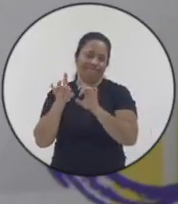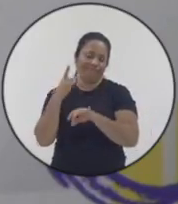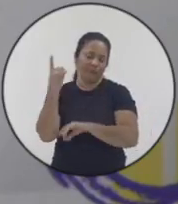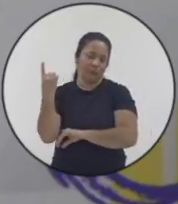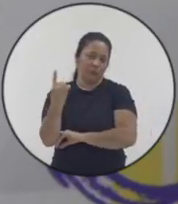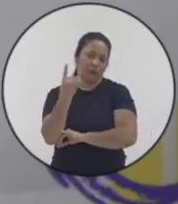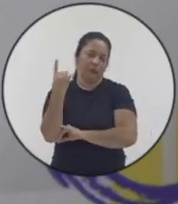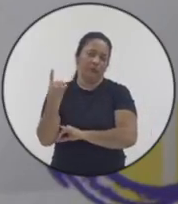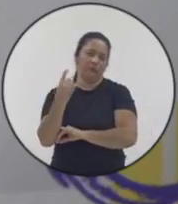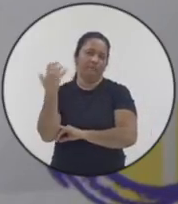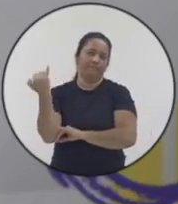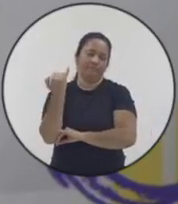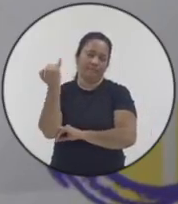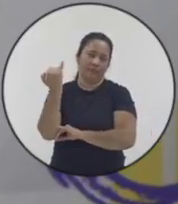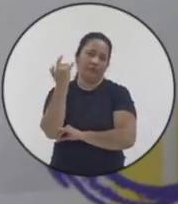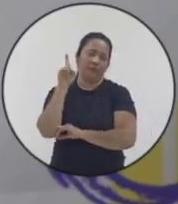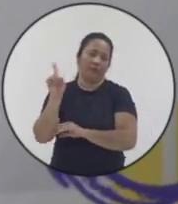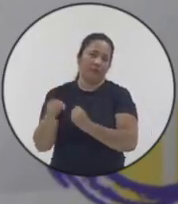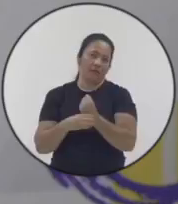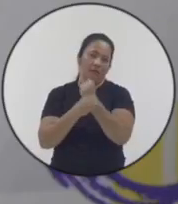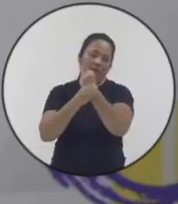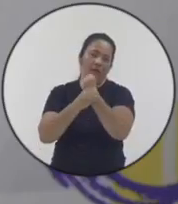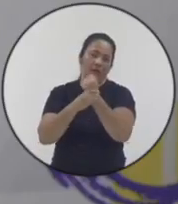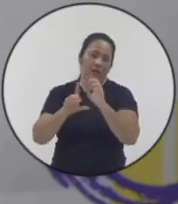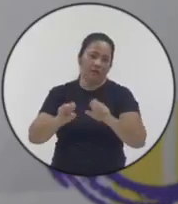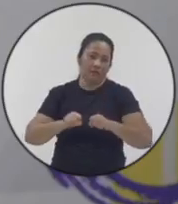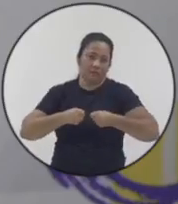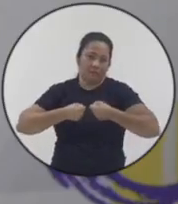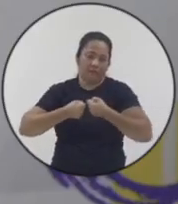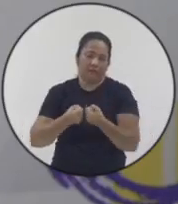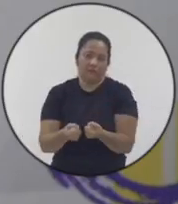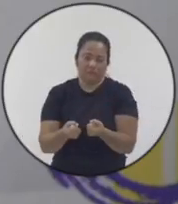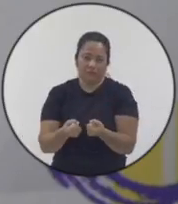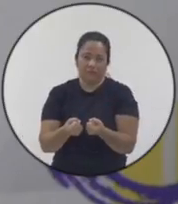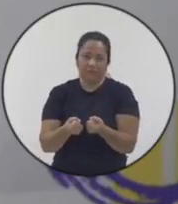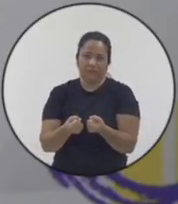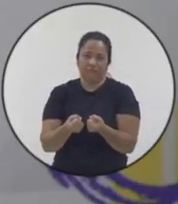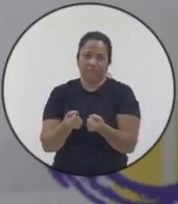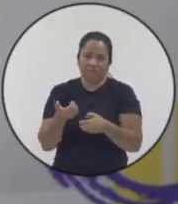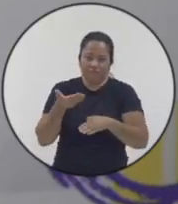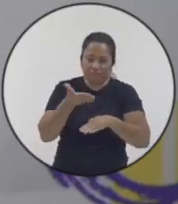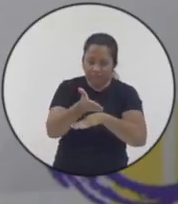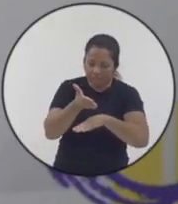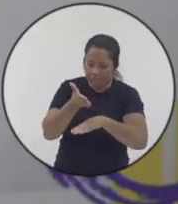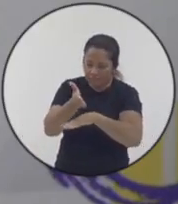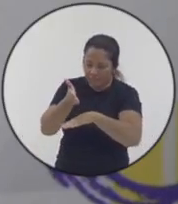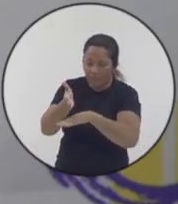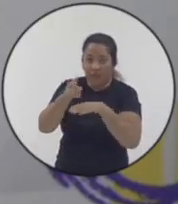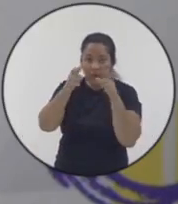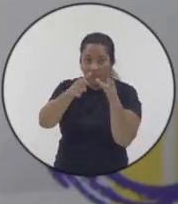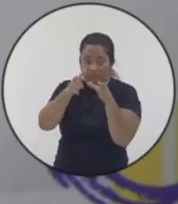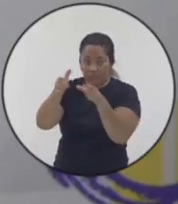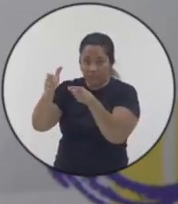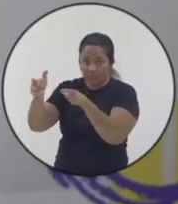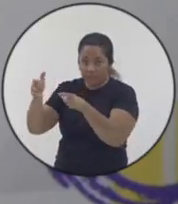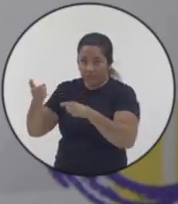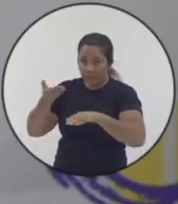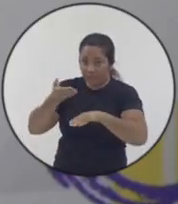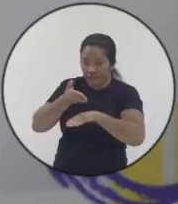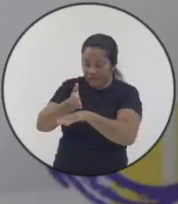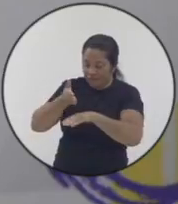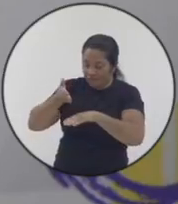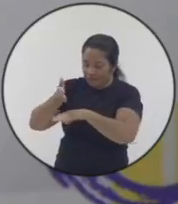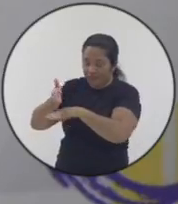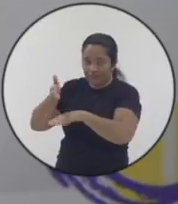onde a gente vai começando a se fortalecer um pouco, não à toa, e a gente vai começando a ocupar os espaços a ponto de igual. A gente começa a ocupar os